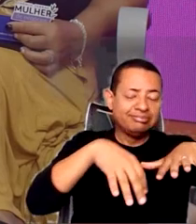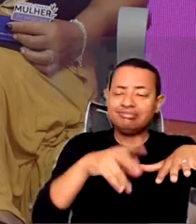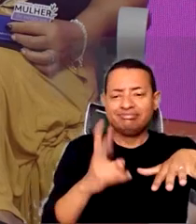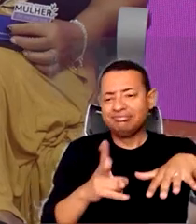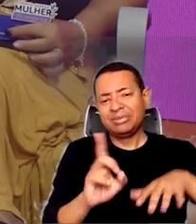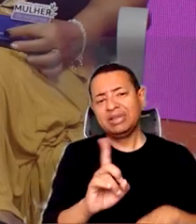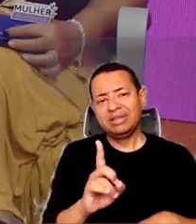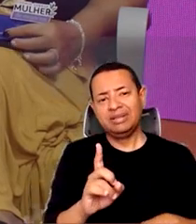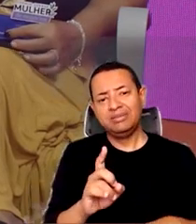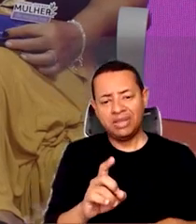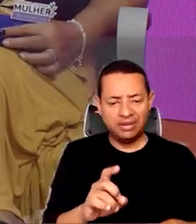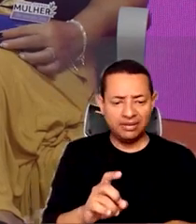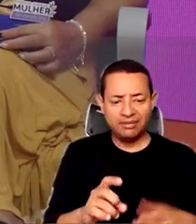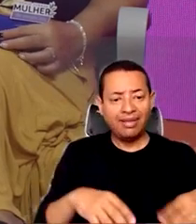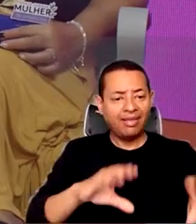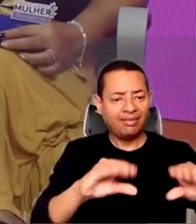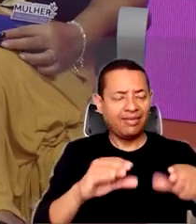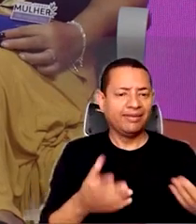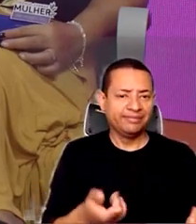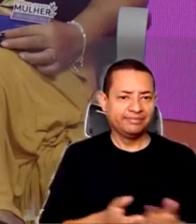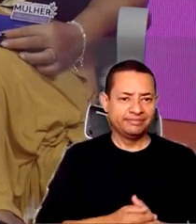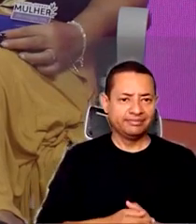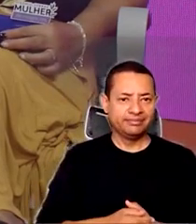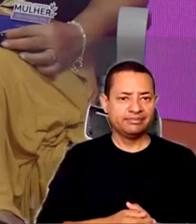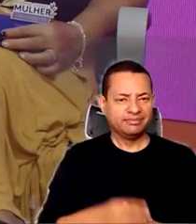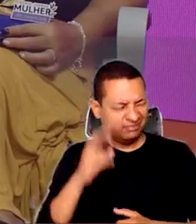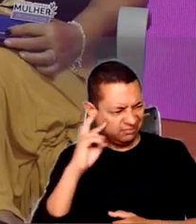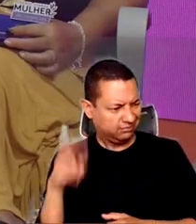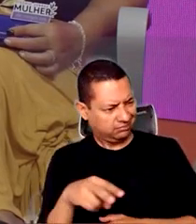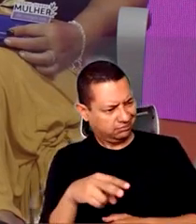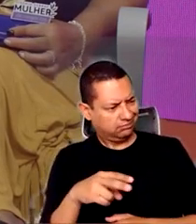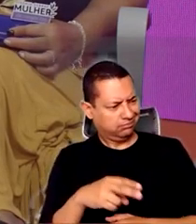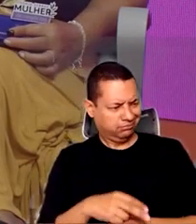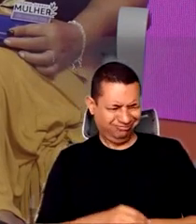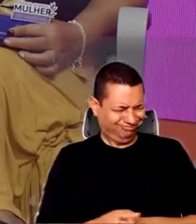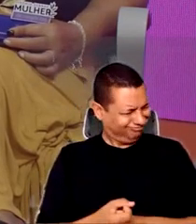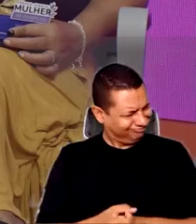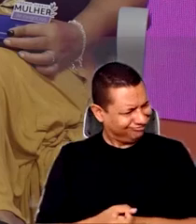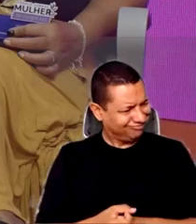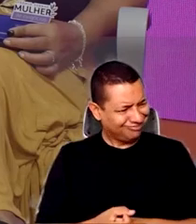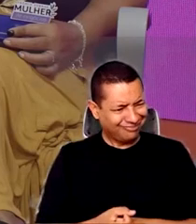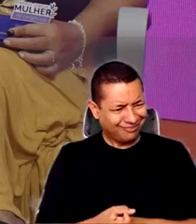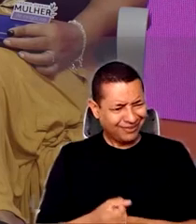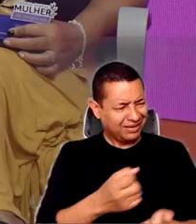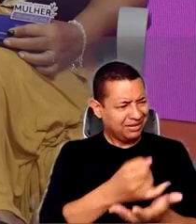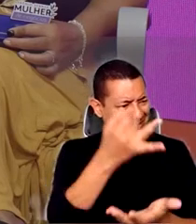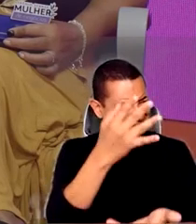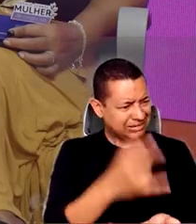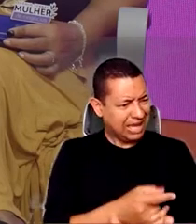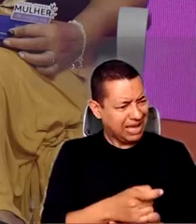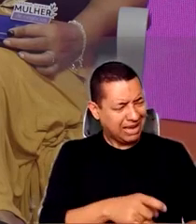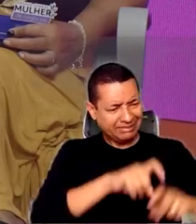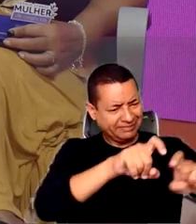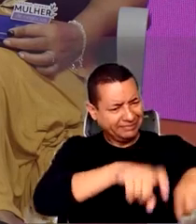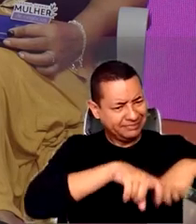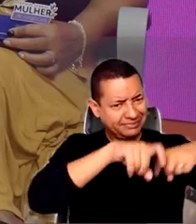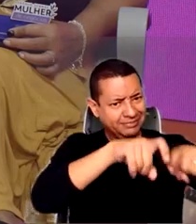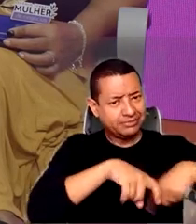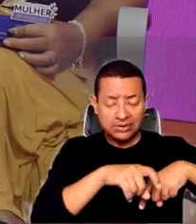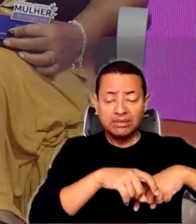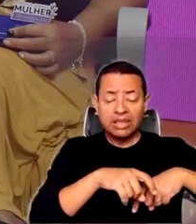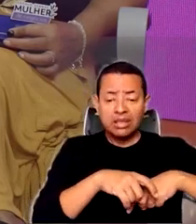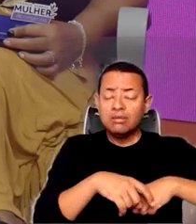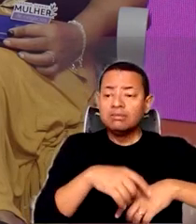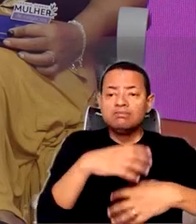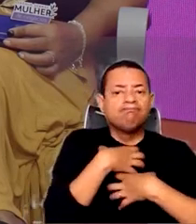mexo na terra aí as pessoas falam assim ah mas você mexer com terra com Nossa é